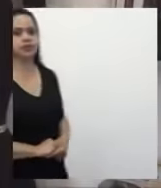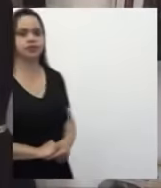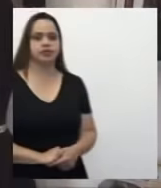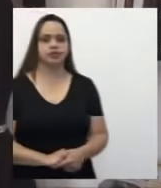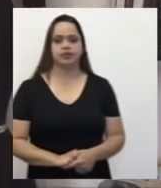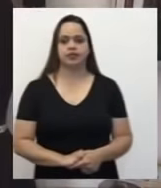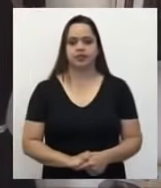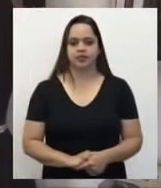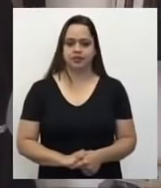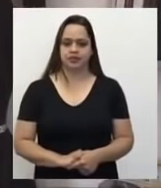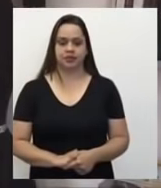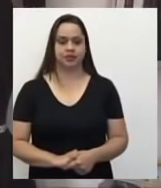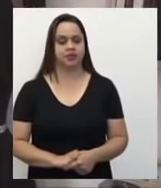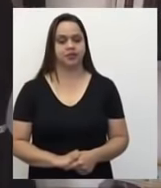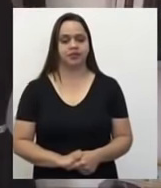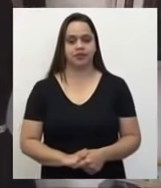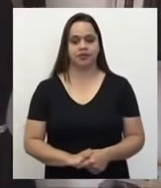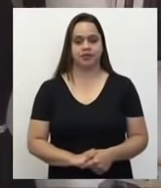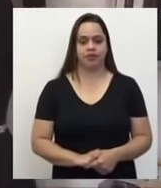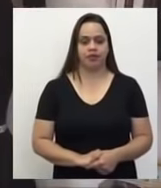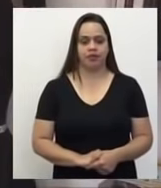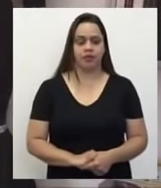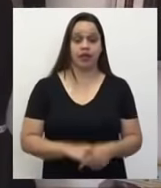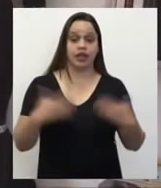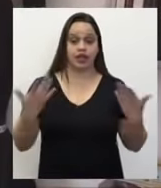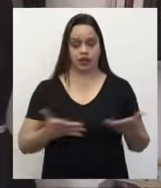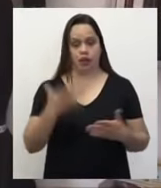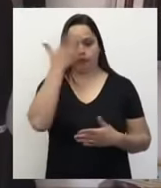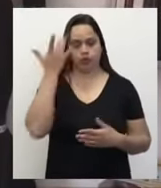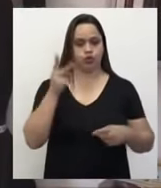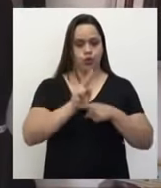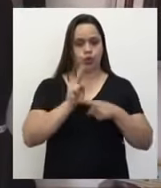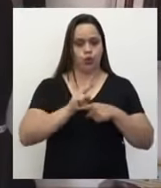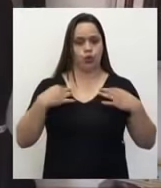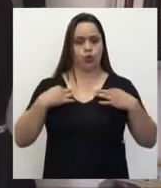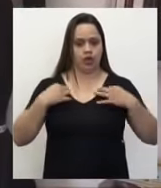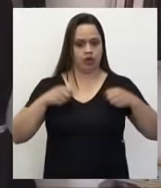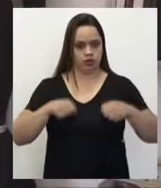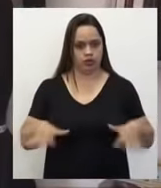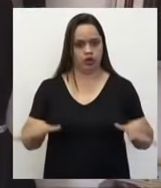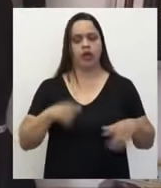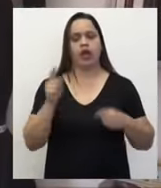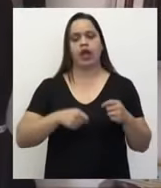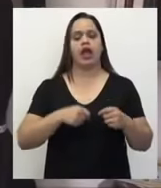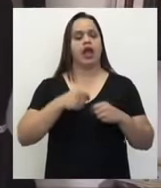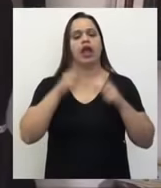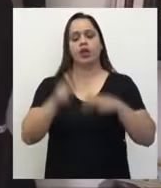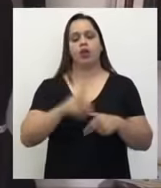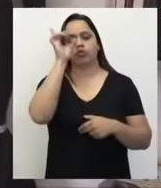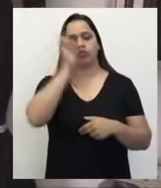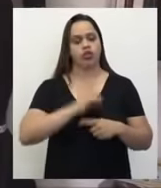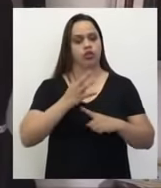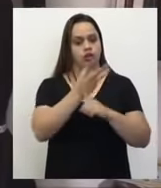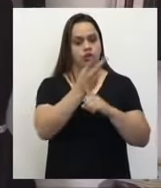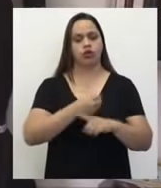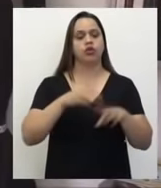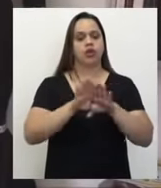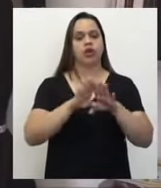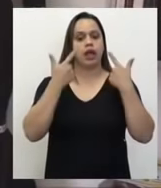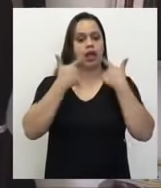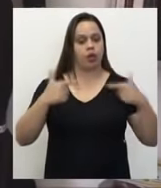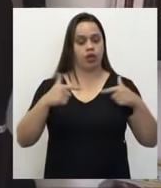O que faz o figurinista? O figurinista ele cuida, assim como o diretor de arte, da linguagem visual do